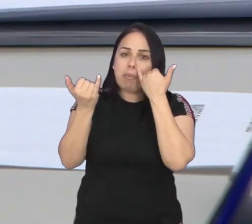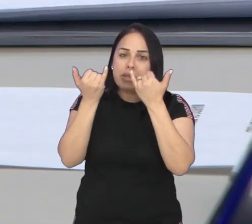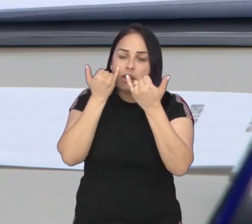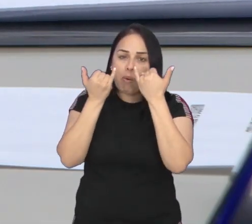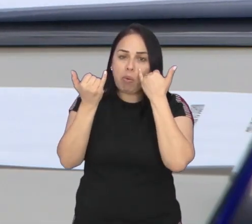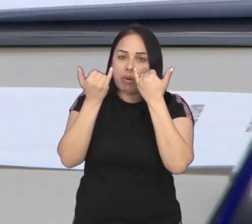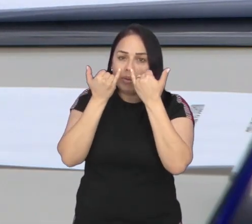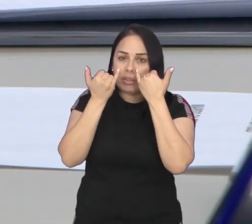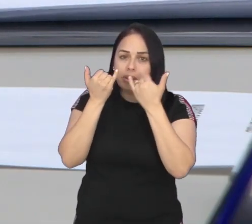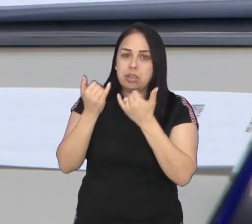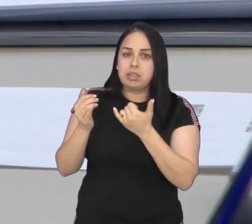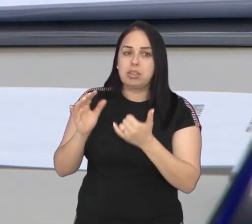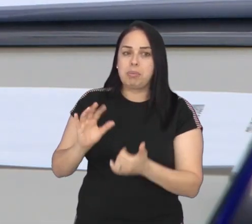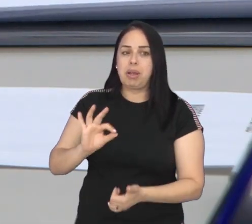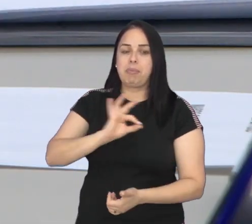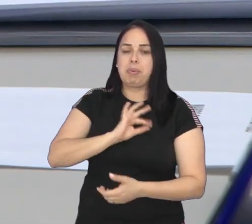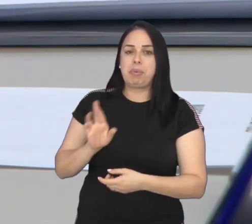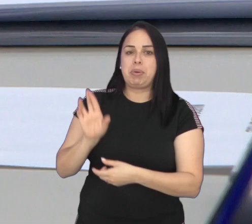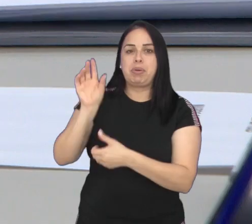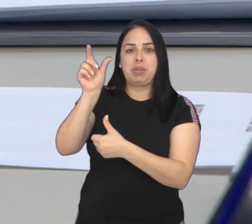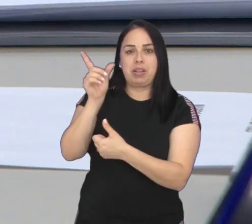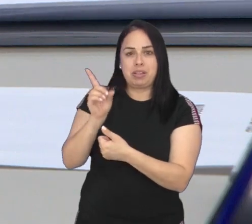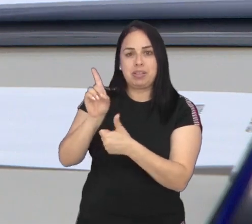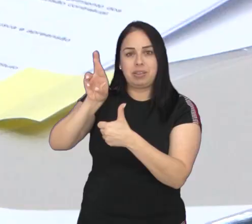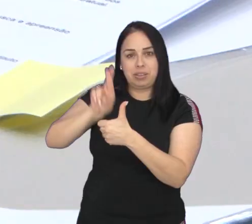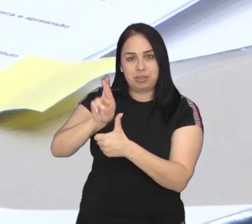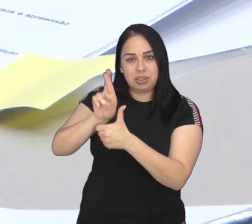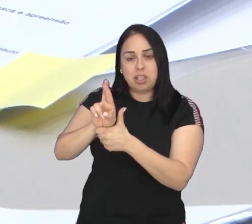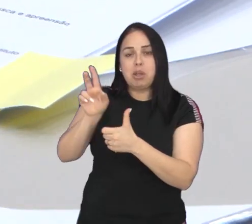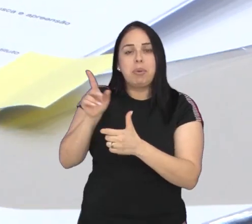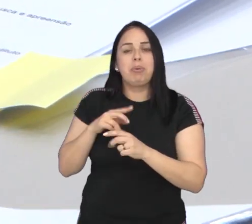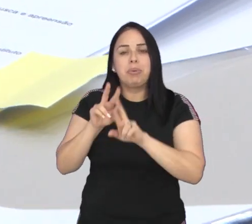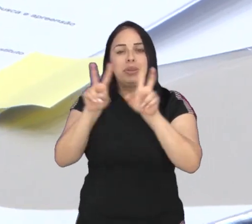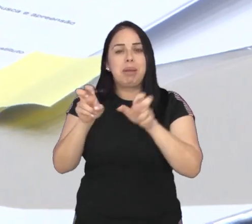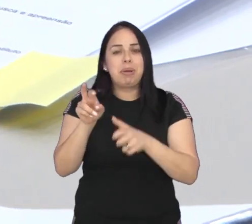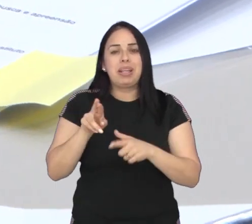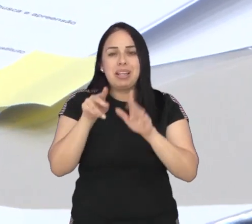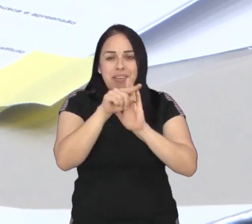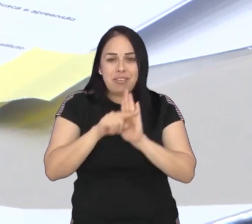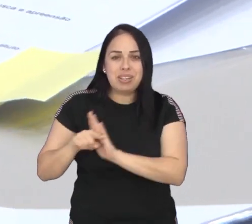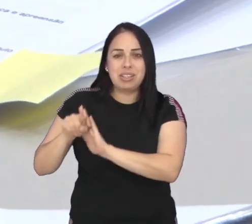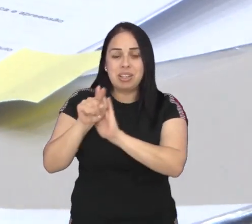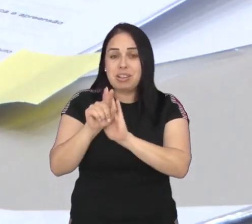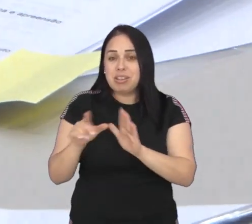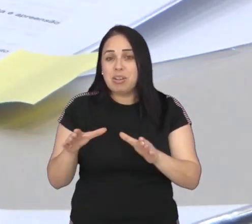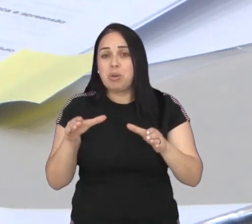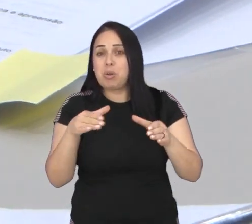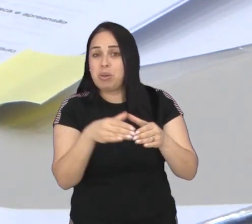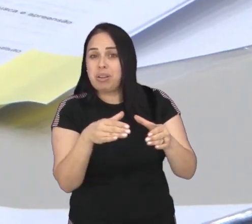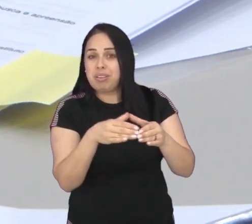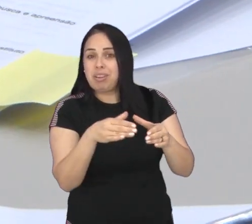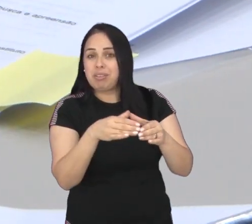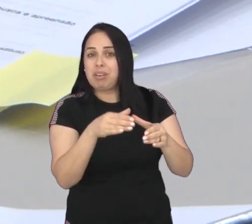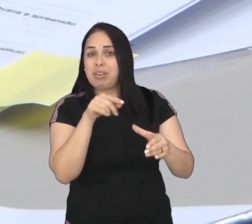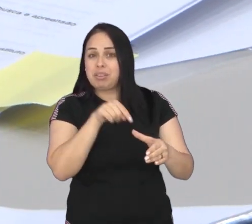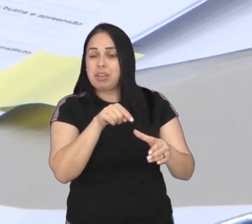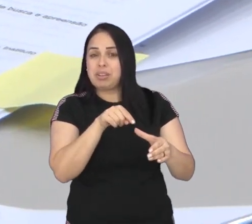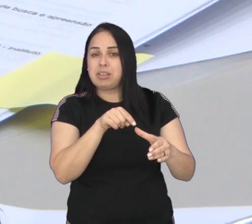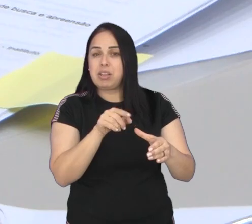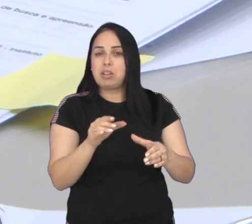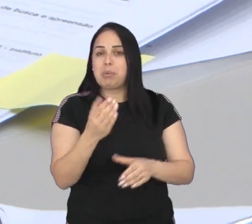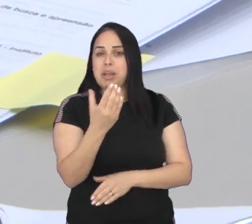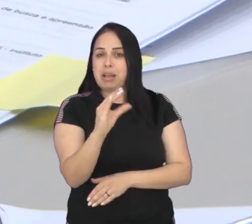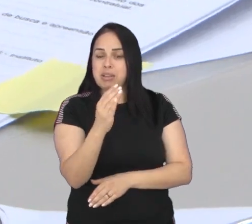à Procuradoria de Justiça e à Polícia Federal sobre as investigações envolvendo a organização